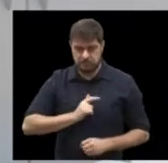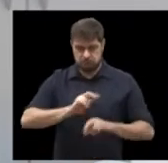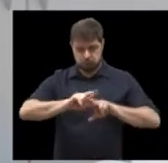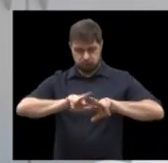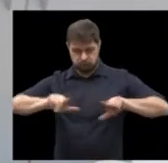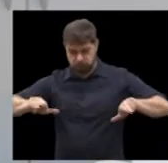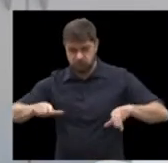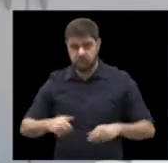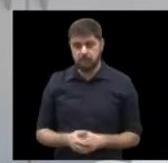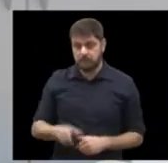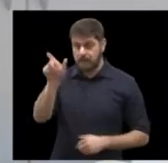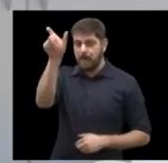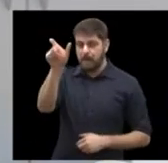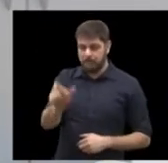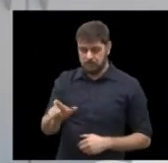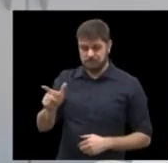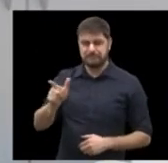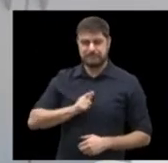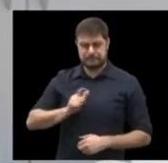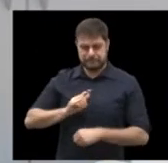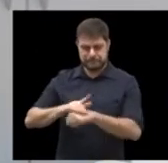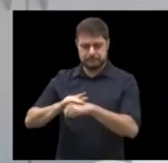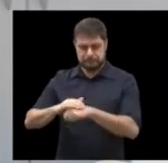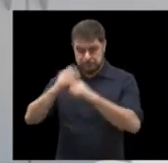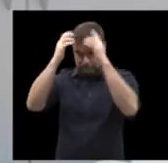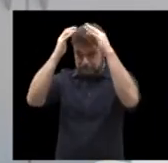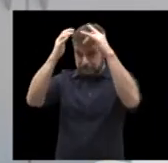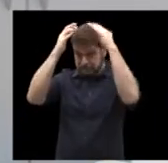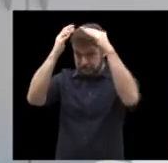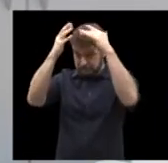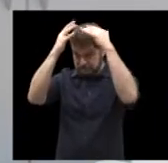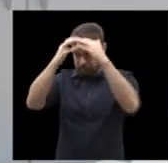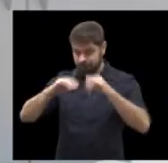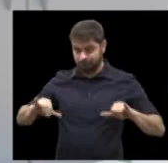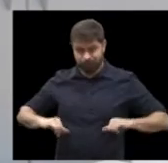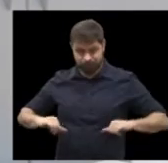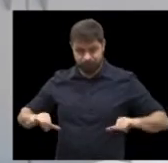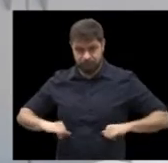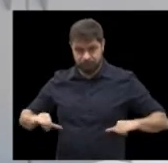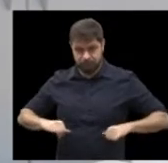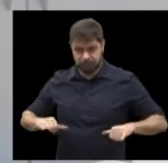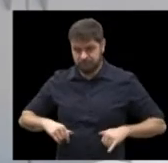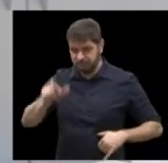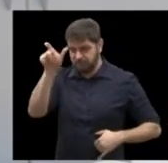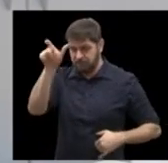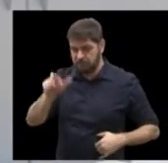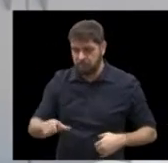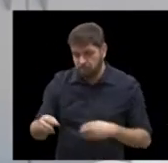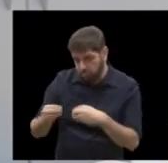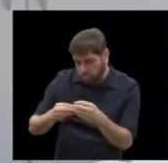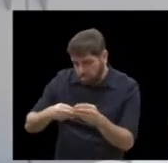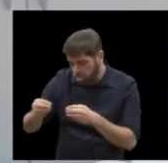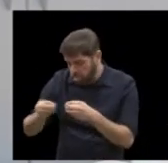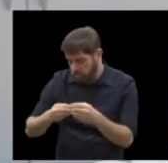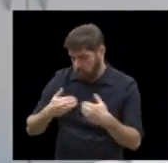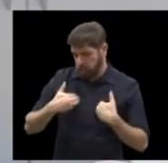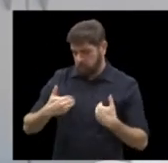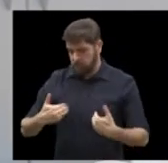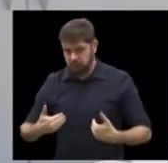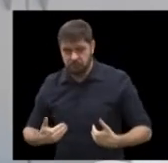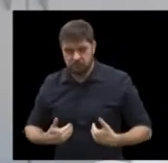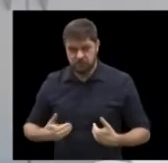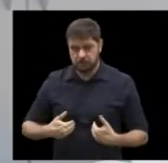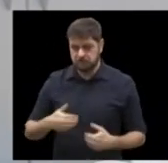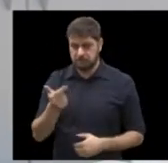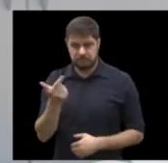ou menor graus de acometimento do sistema nervoso. É uma paralisia flácida, uma paralisia onde não